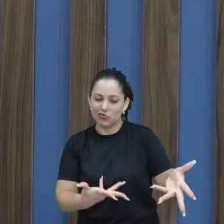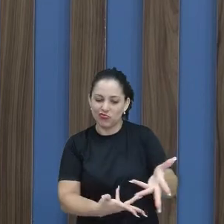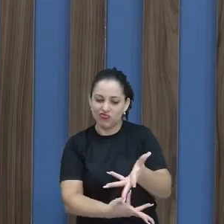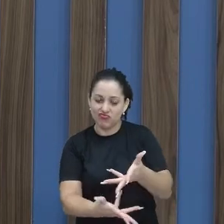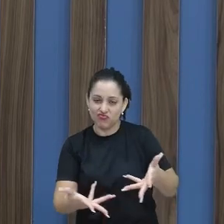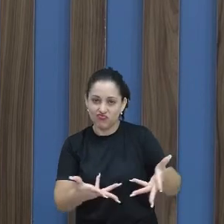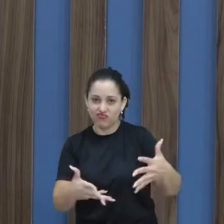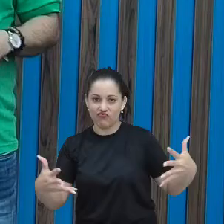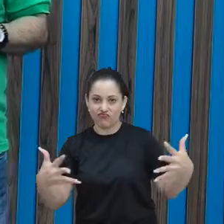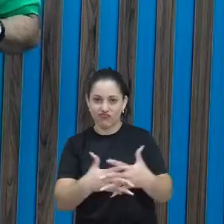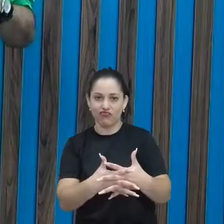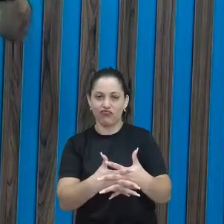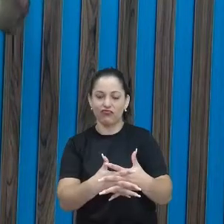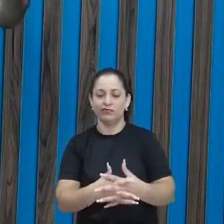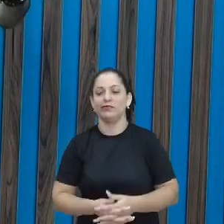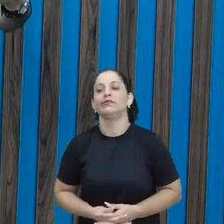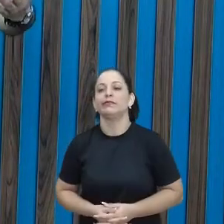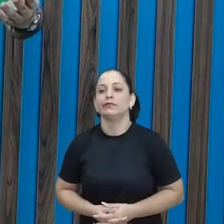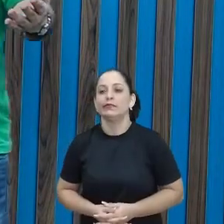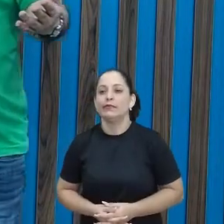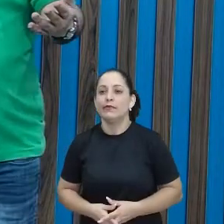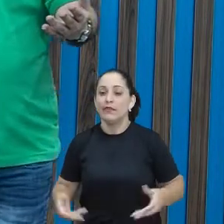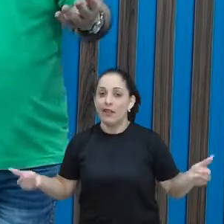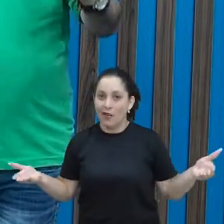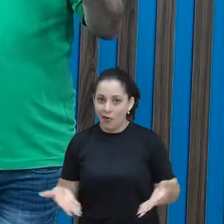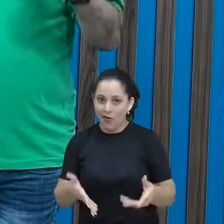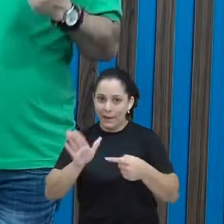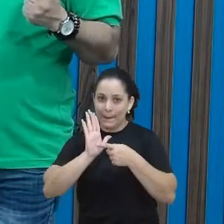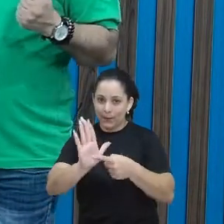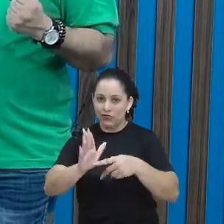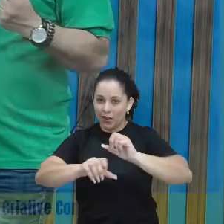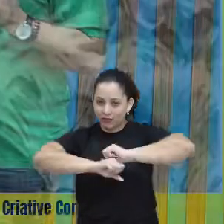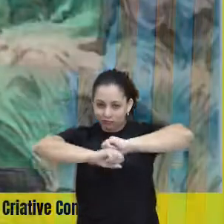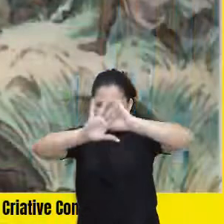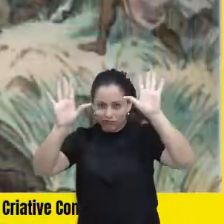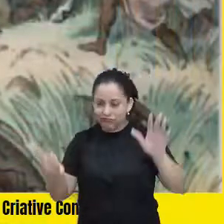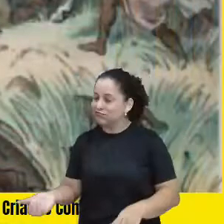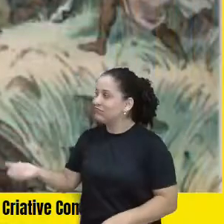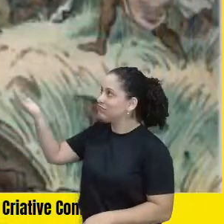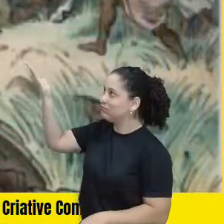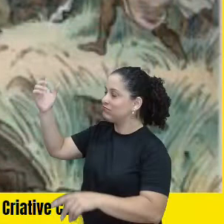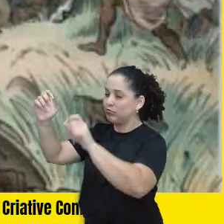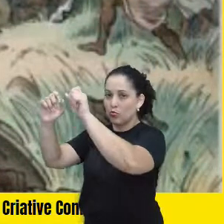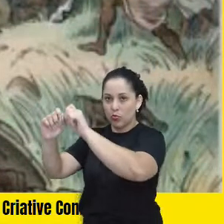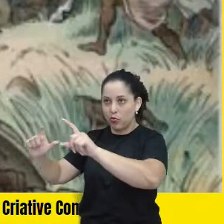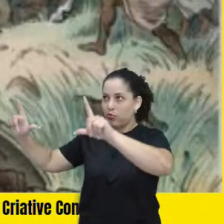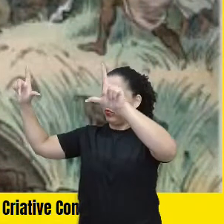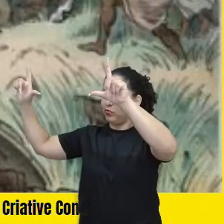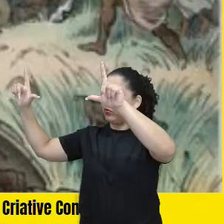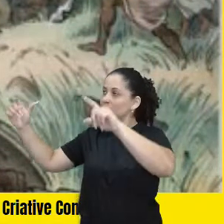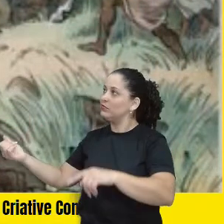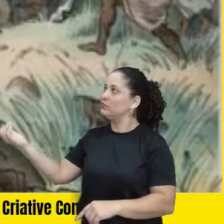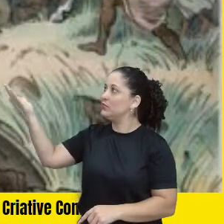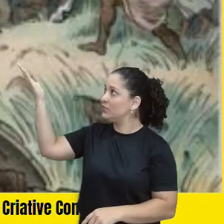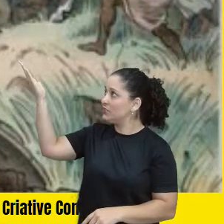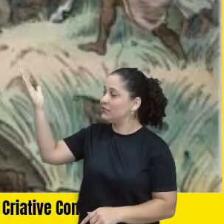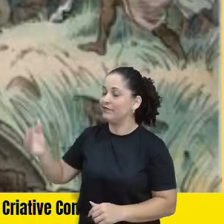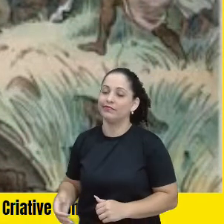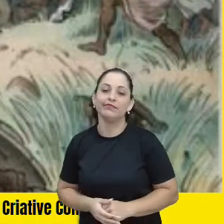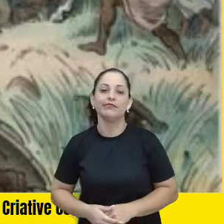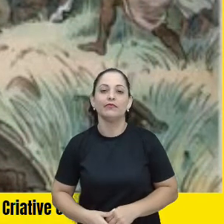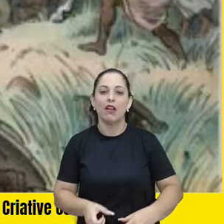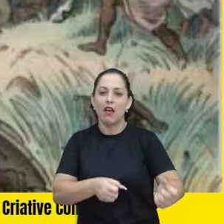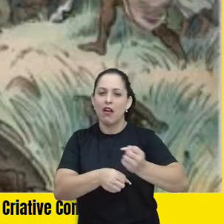isso. Exatamente. E para ilustrar, a gente trouxe aqui uma imagem, ó. Então observe essa imagem. É uma imagem